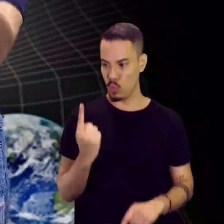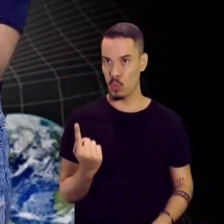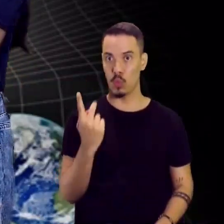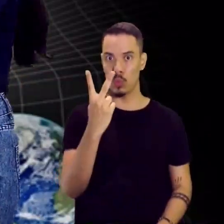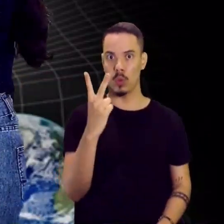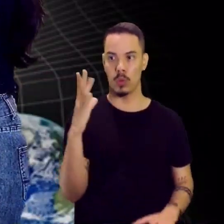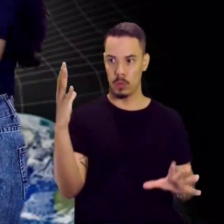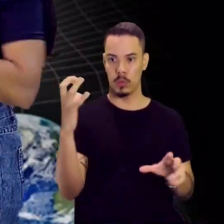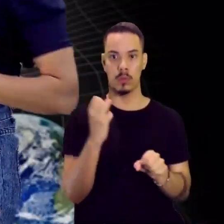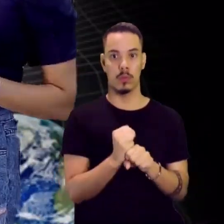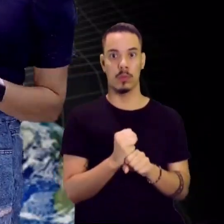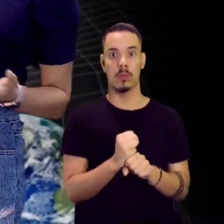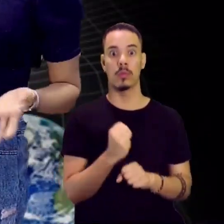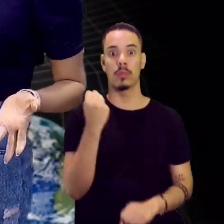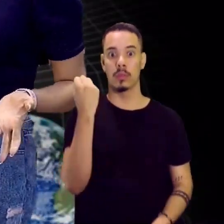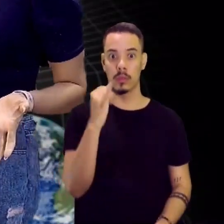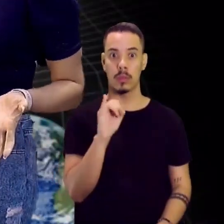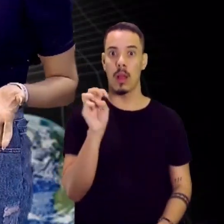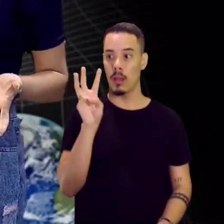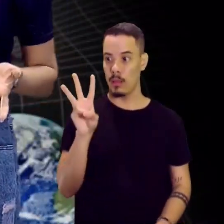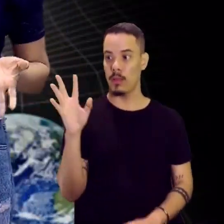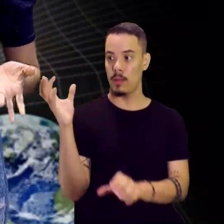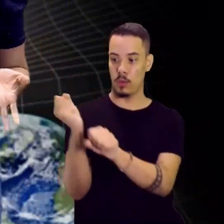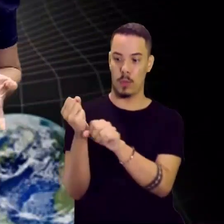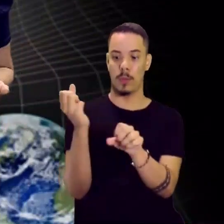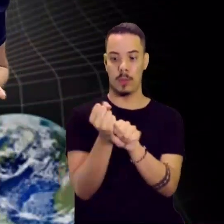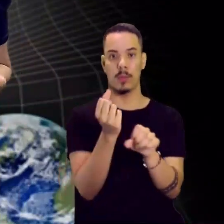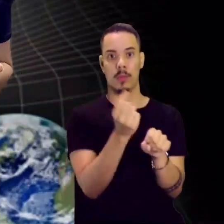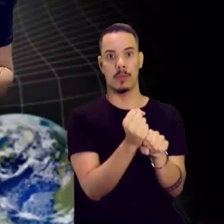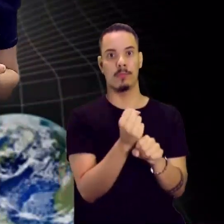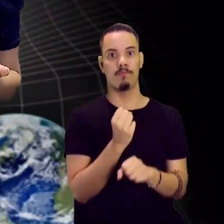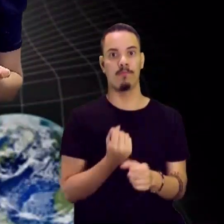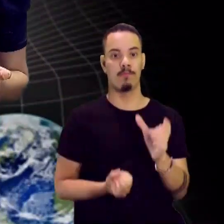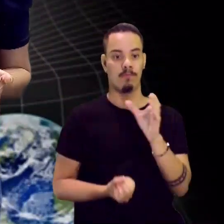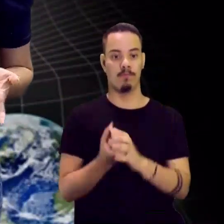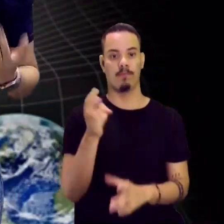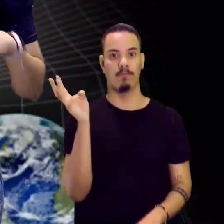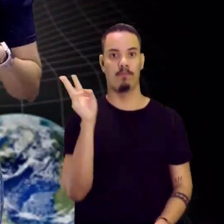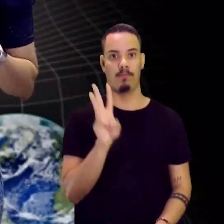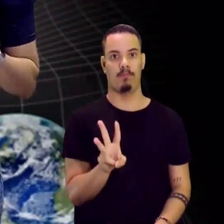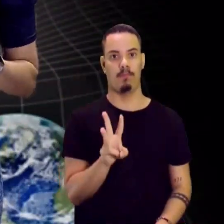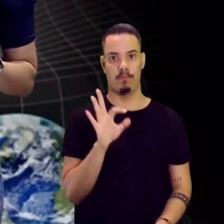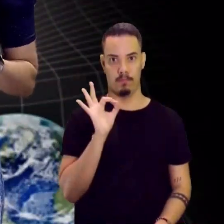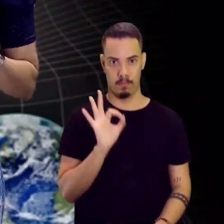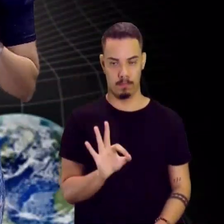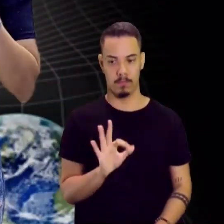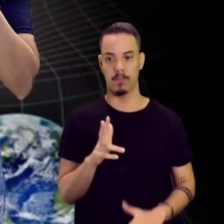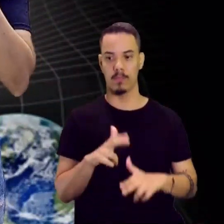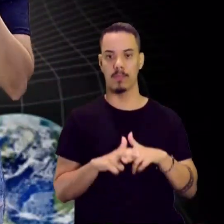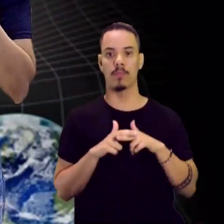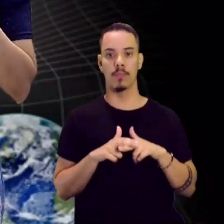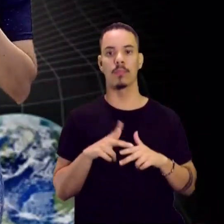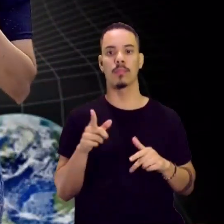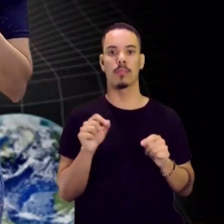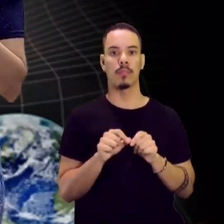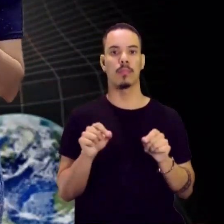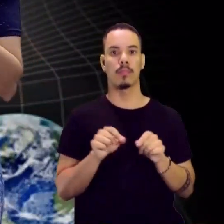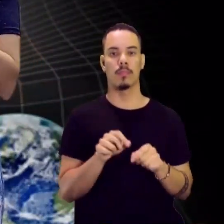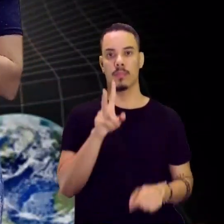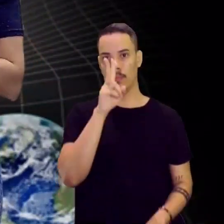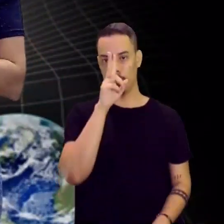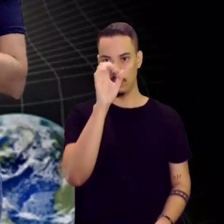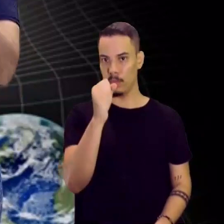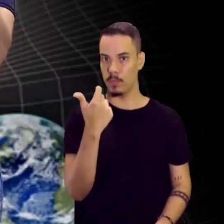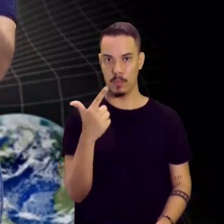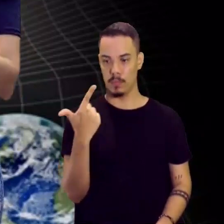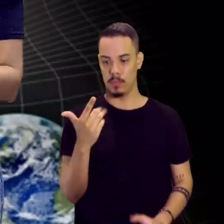umas massas? Sim, se tivesse 3, Décio. Também somaria os 3. Somaria os 3, entendido, Justamente. pessoal? Então, a massa ali, força resultante, no caso,